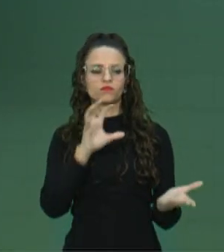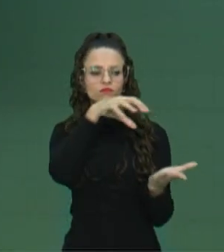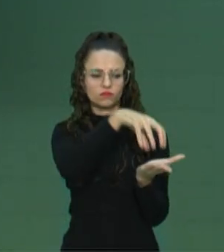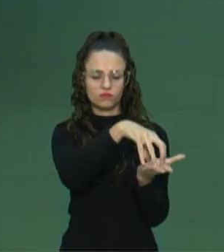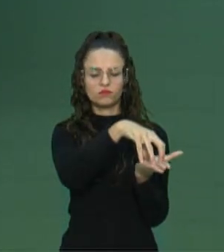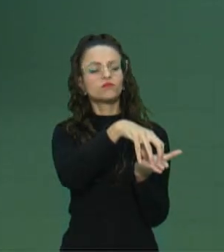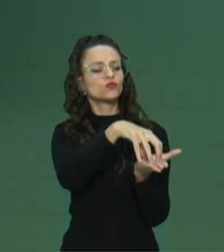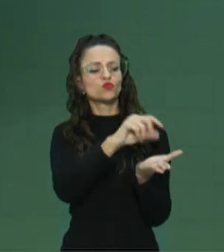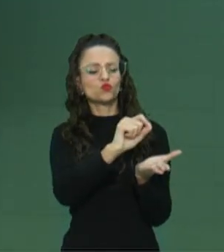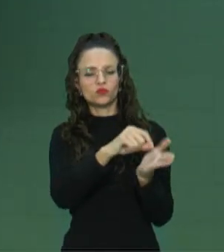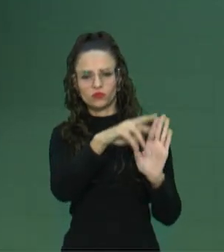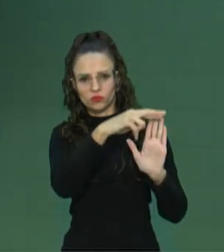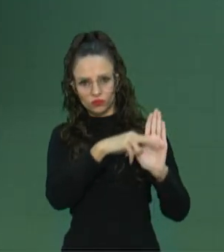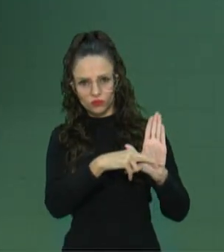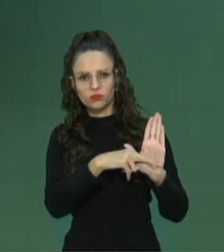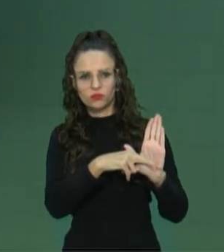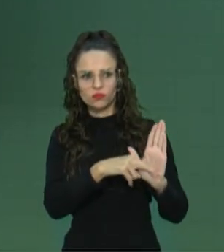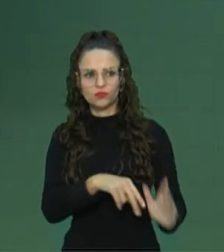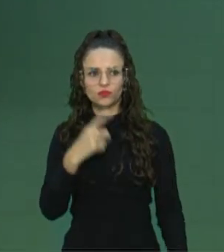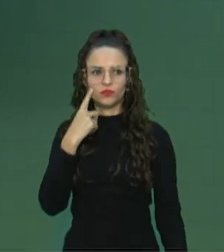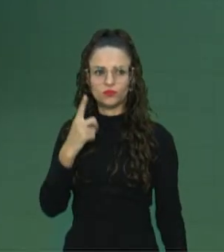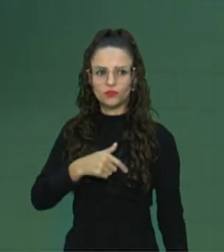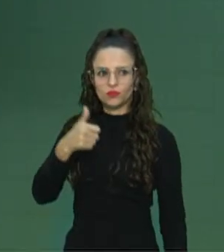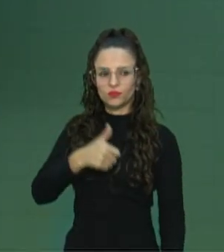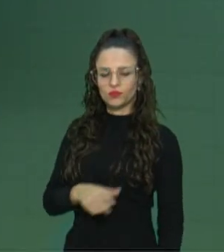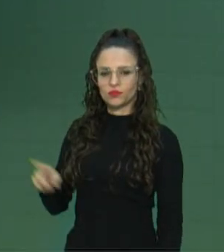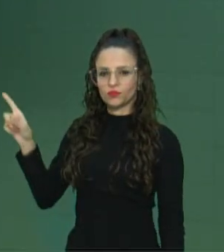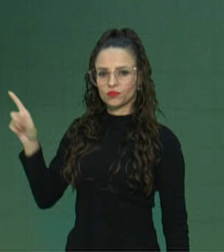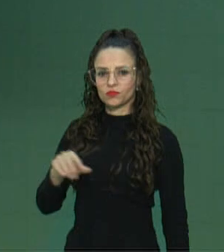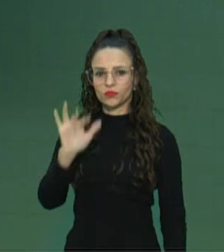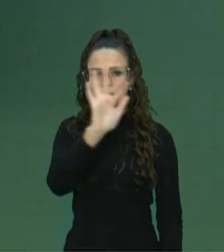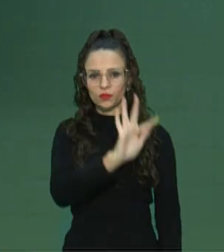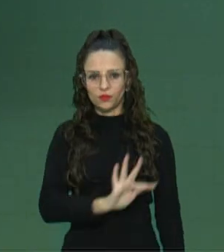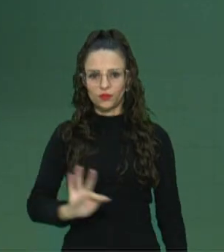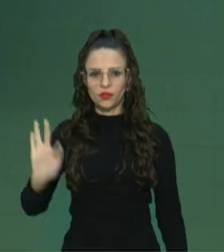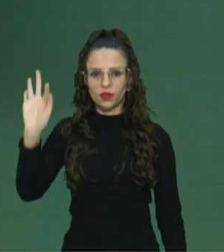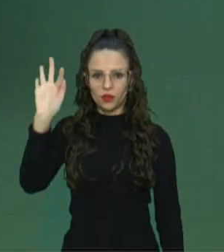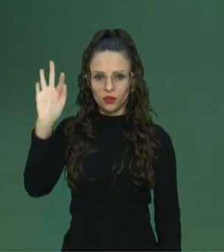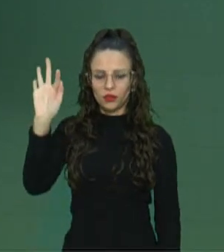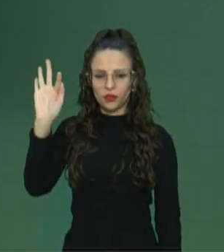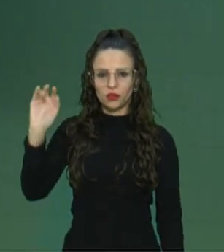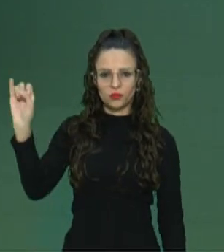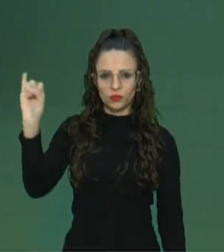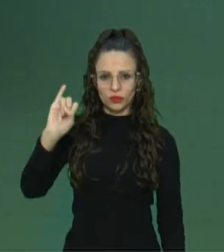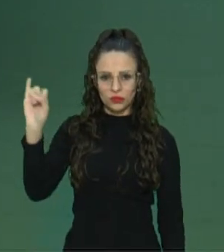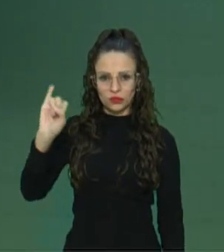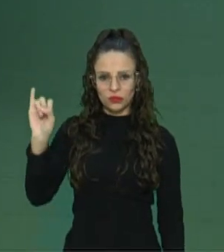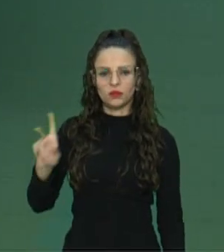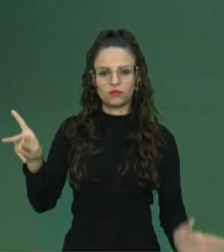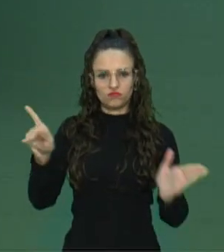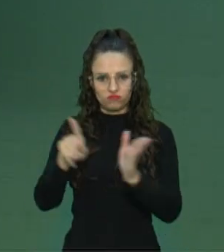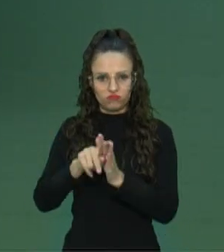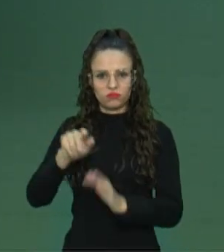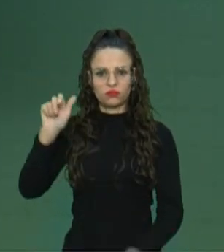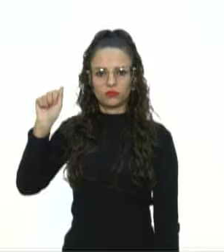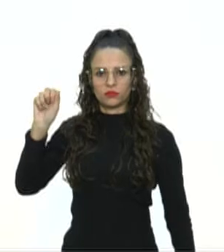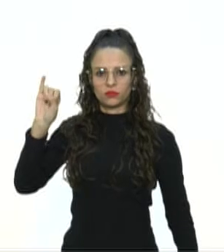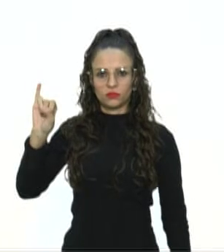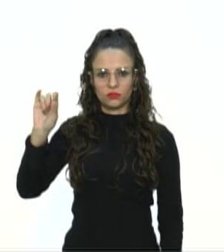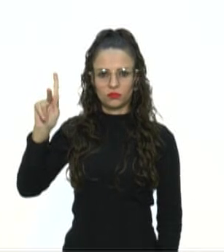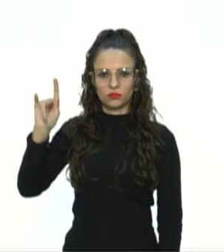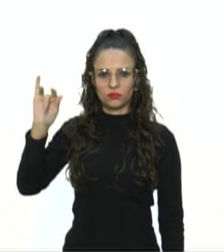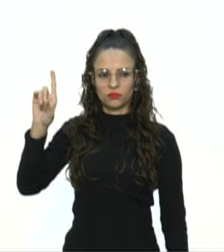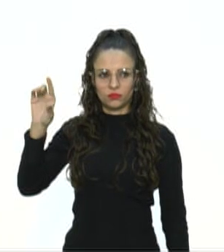o regulamento. Então temos, em primeira aqui, temos a Federação Internacional de Aikido, a IAF, que